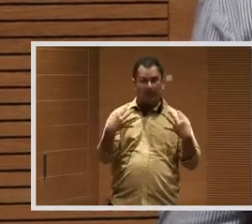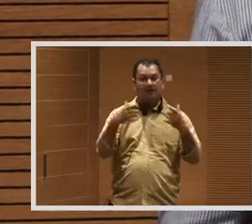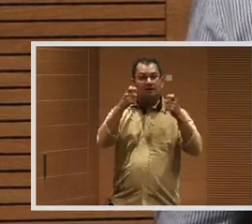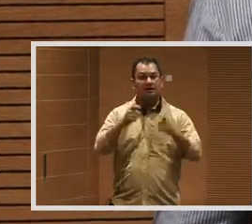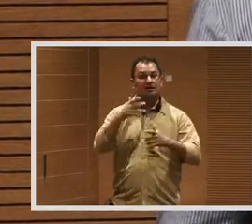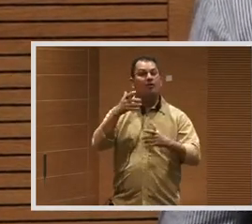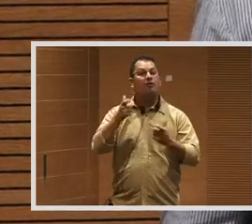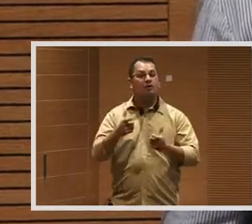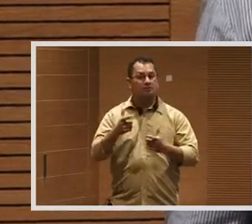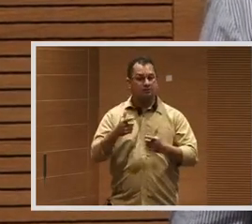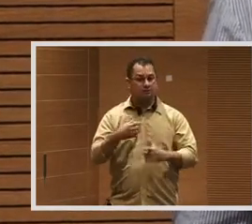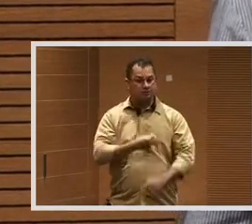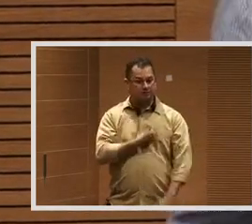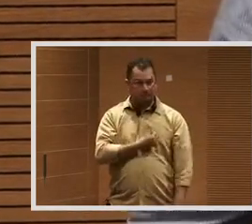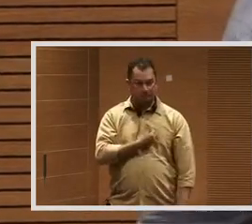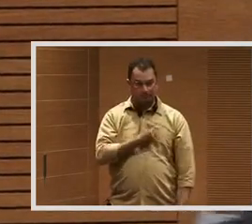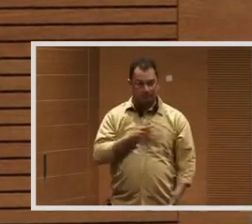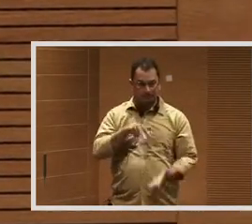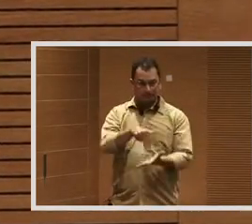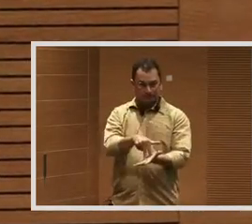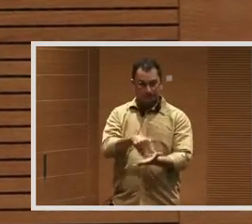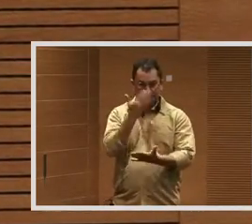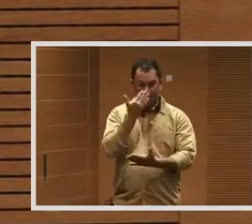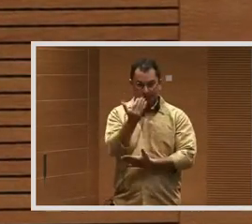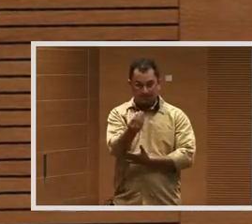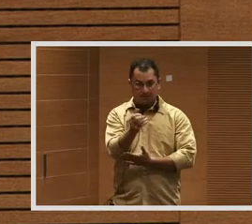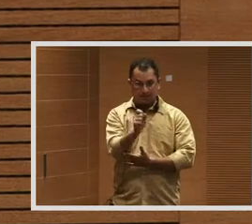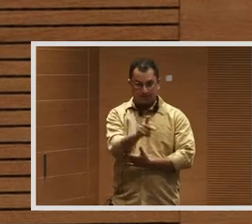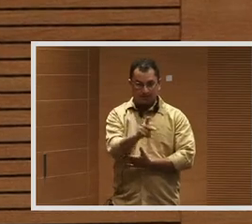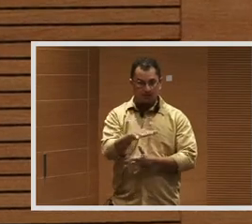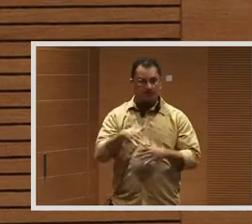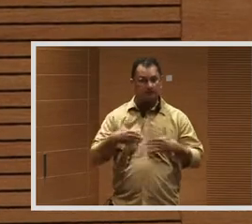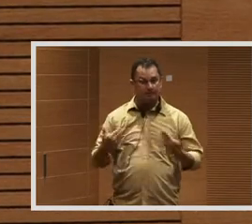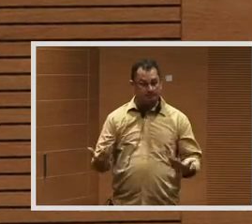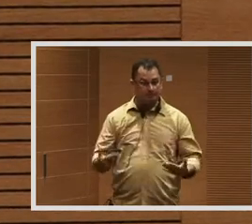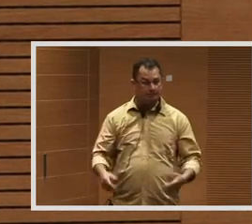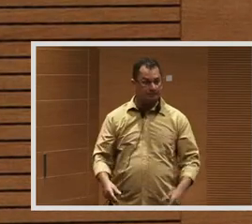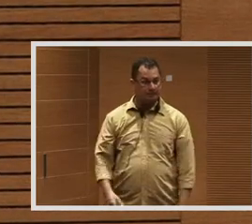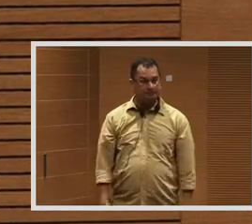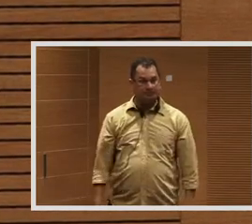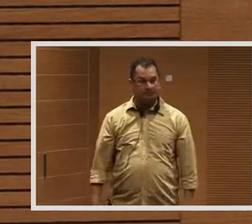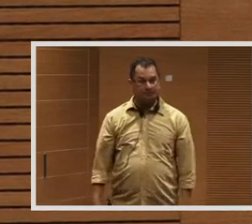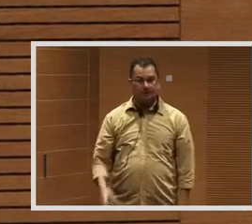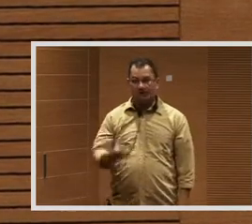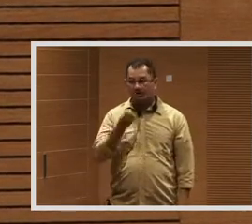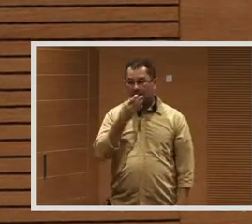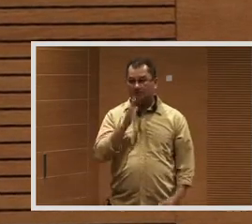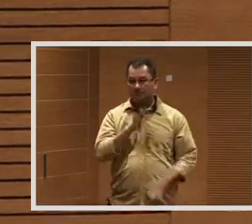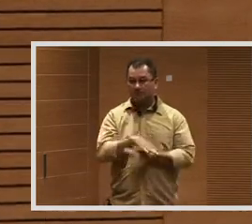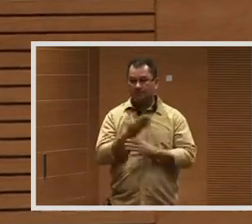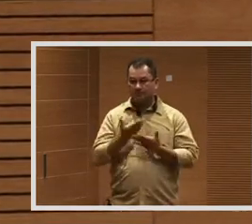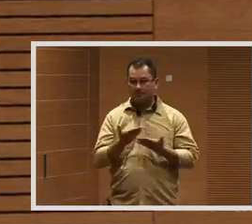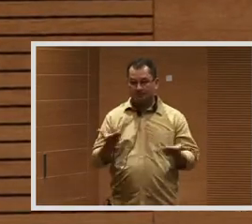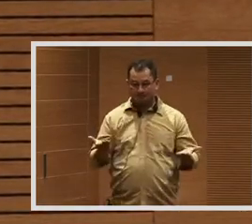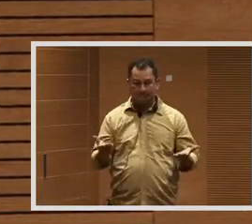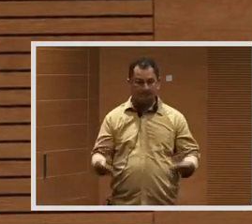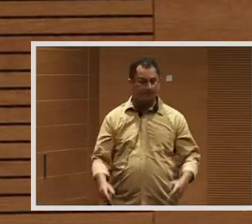localizar na frente do palco. Ok? Não tem? Então vamos para todos e